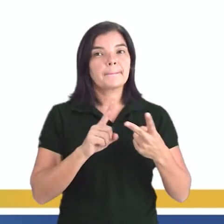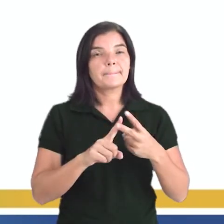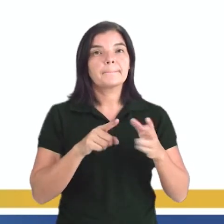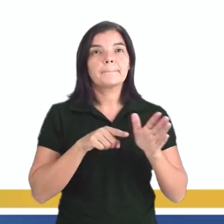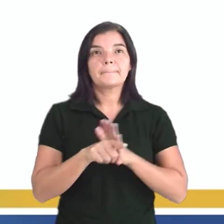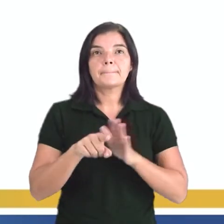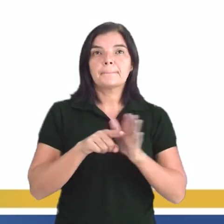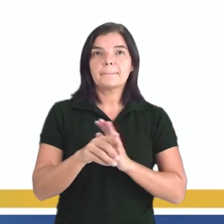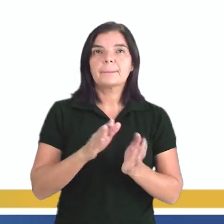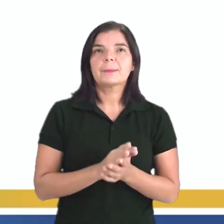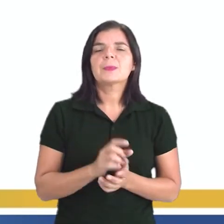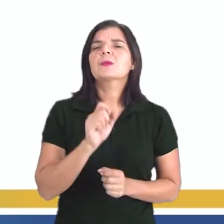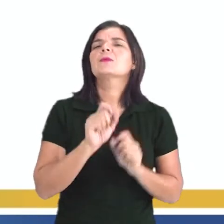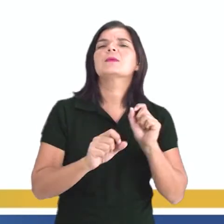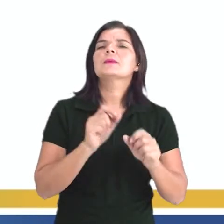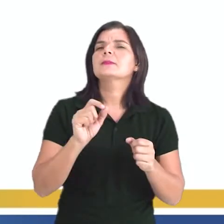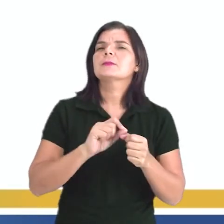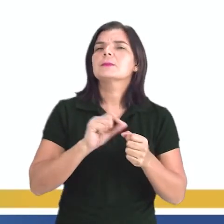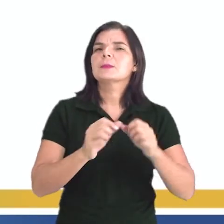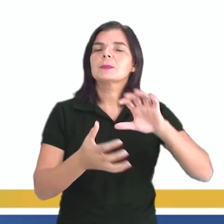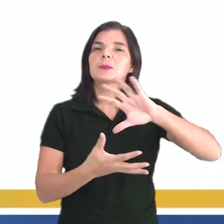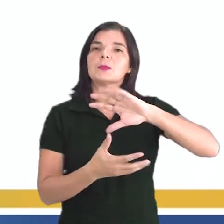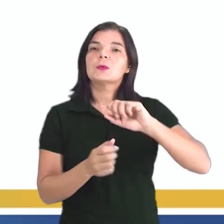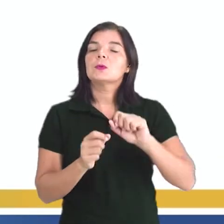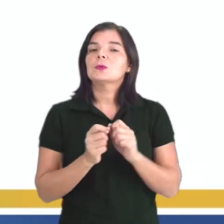Question 2. O que você